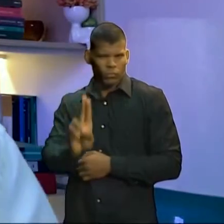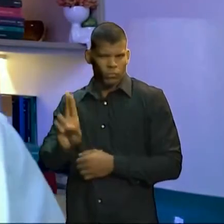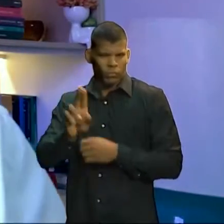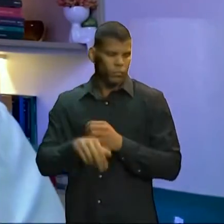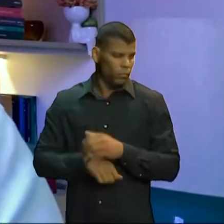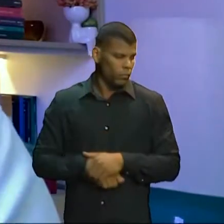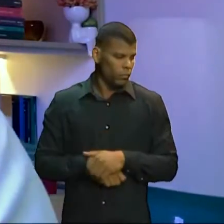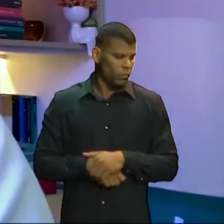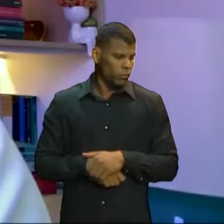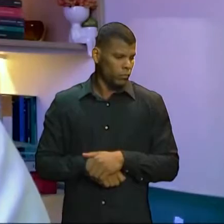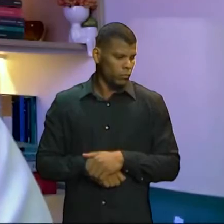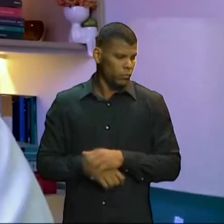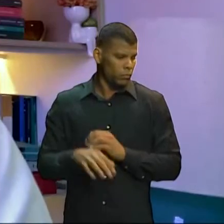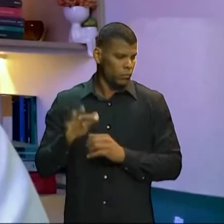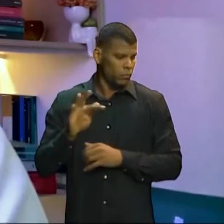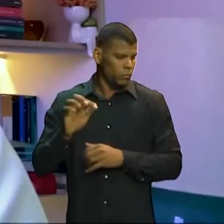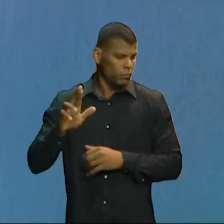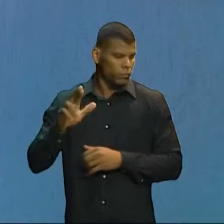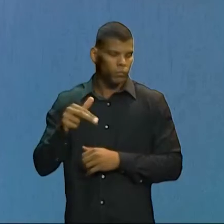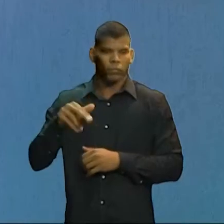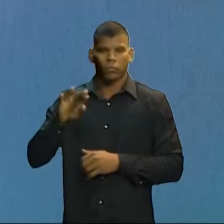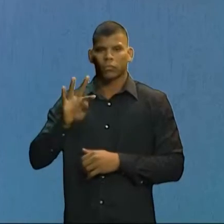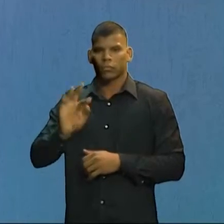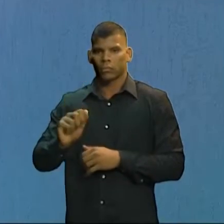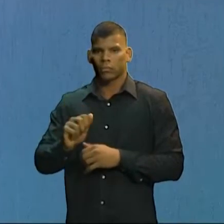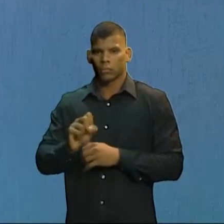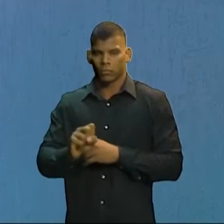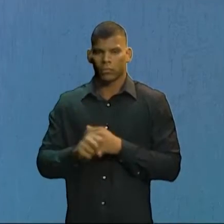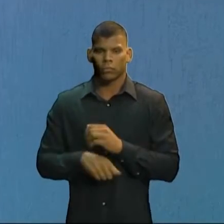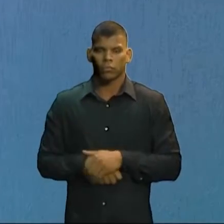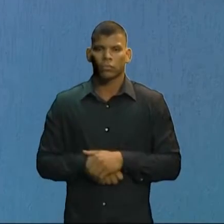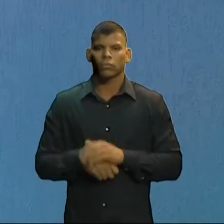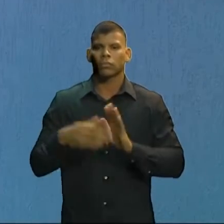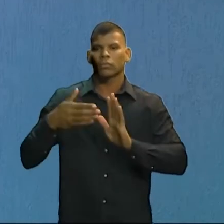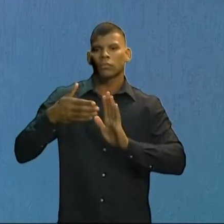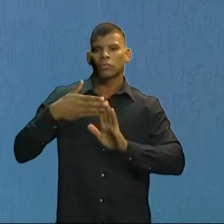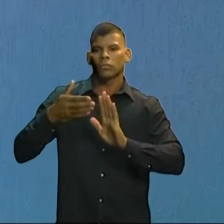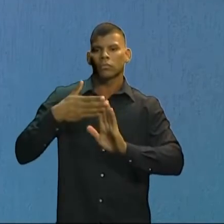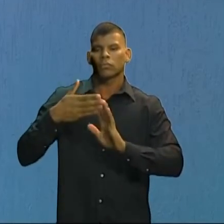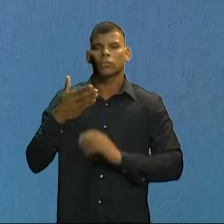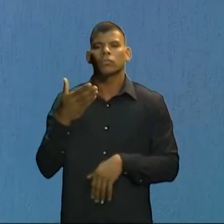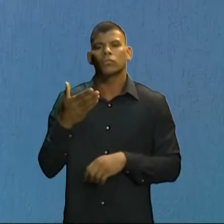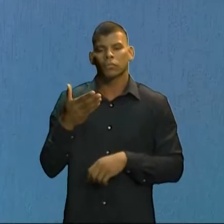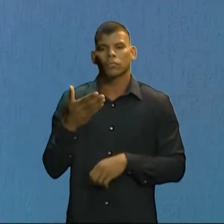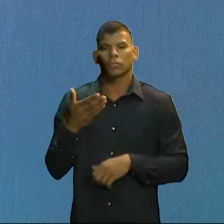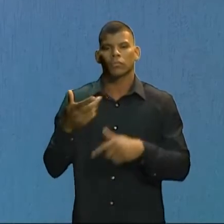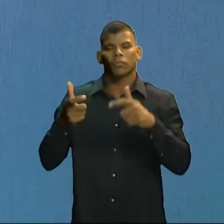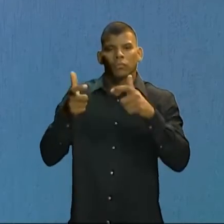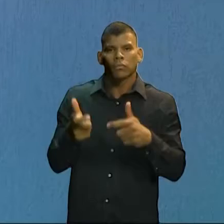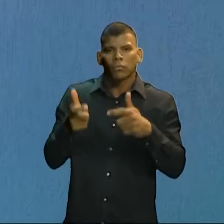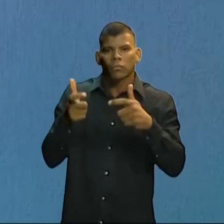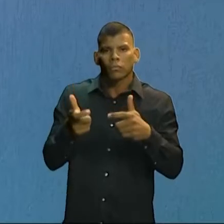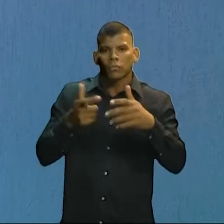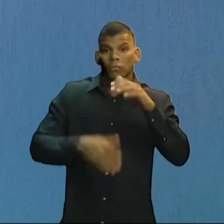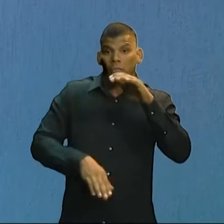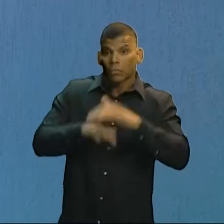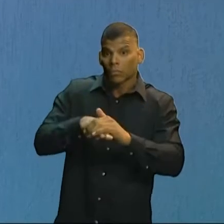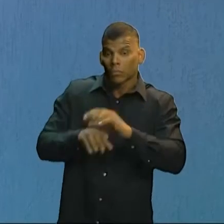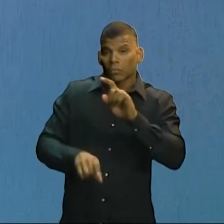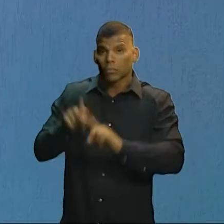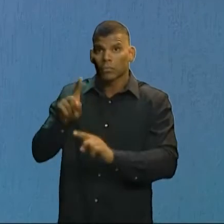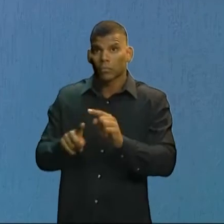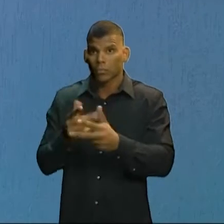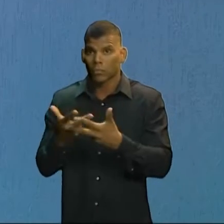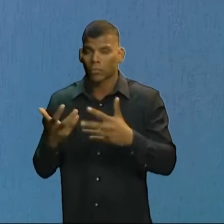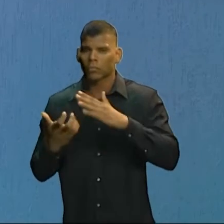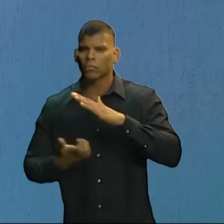utilização de suas ferramentas contra fake news. Com a proposta de oferecer espaços extras para guardar materiais de